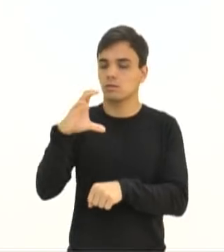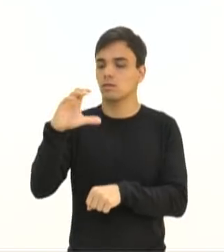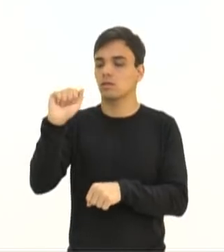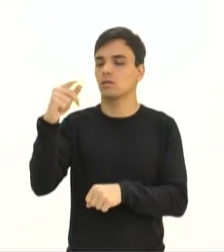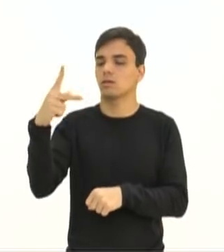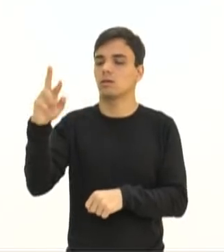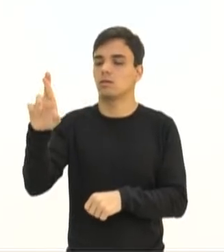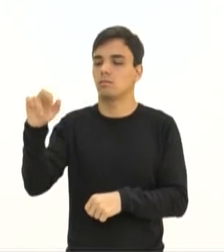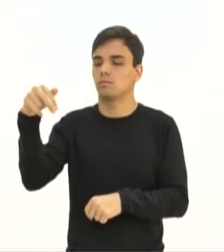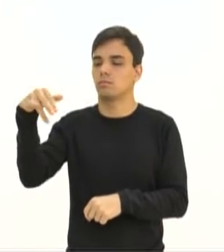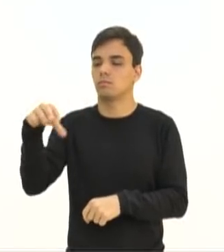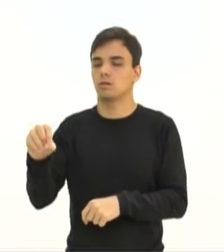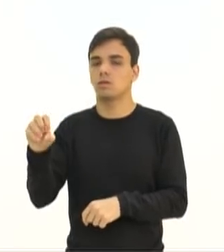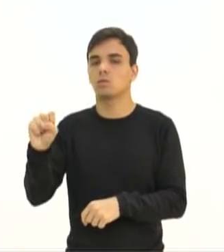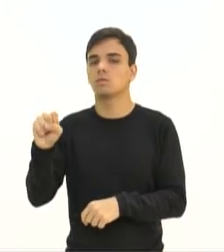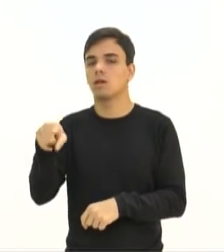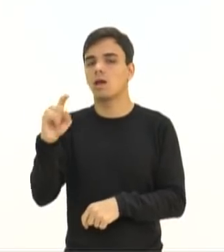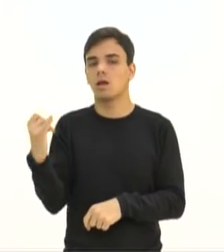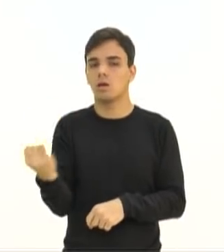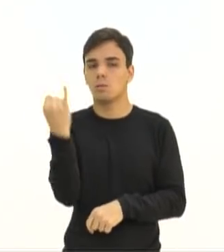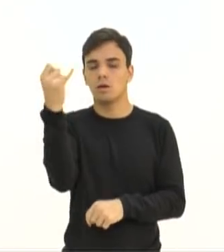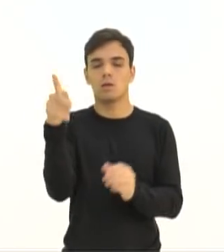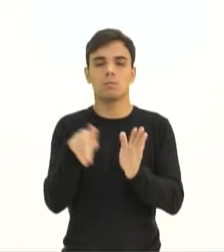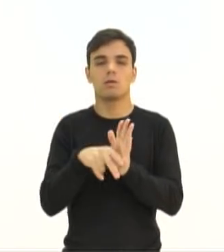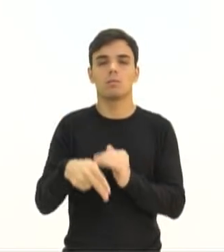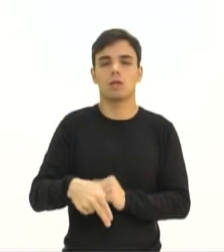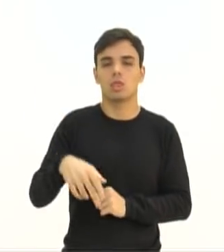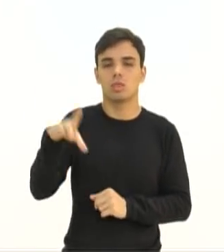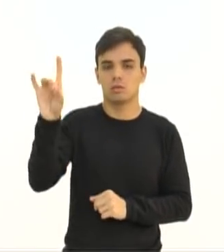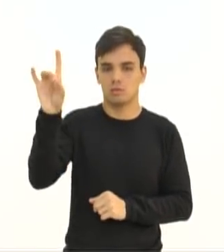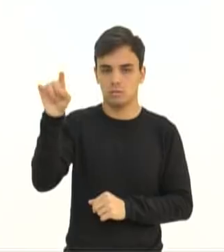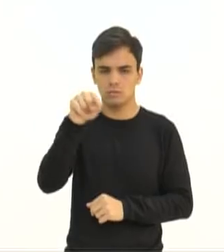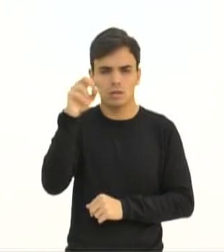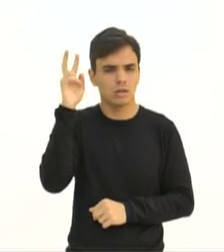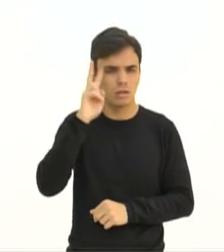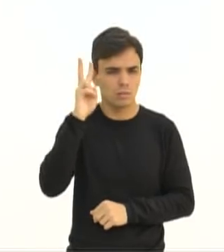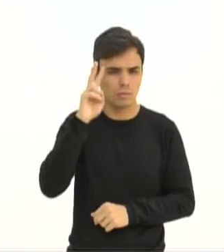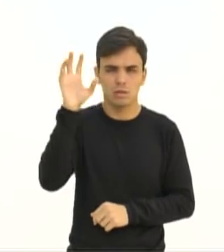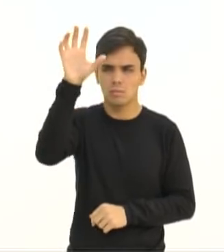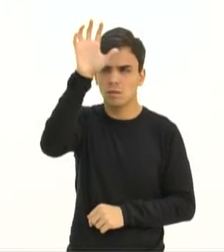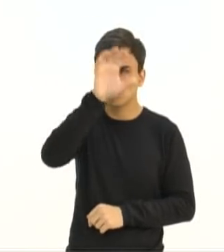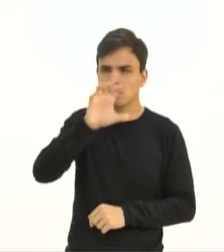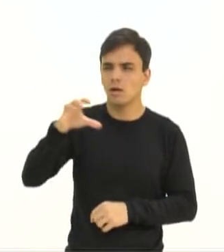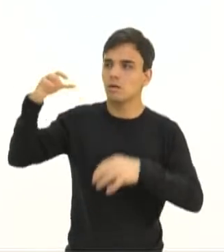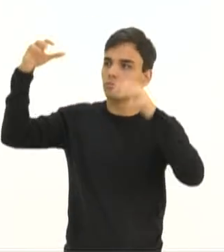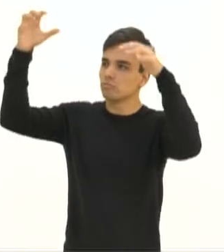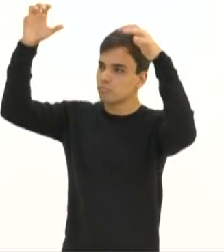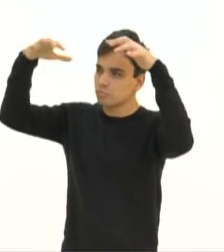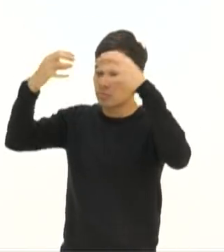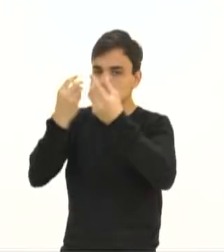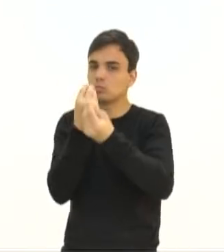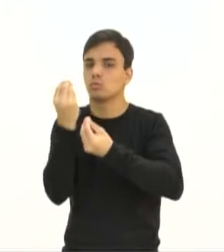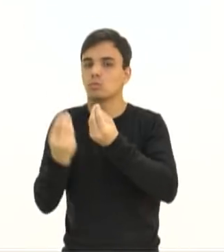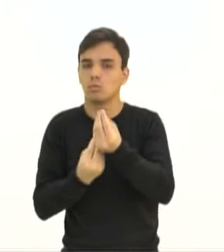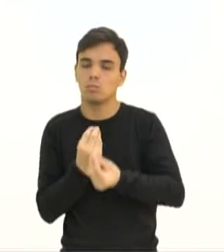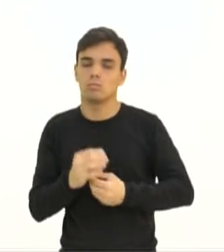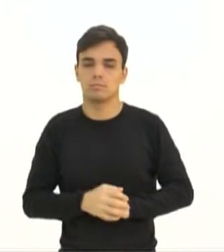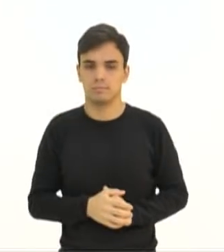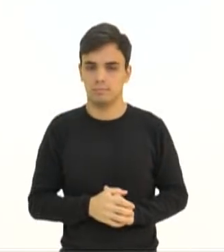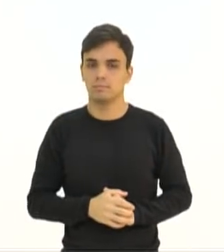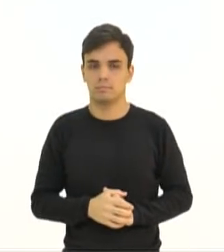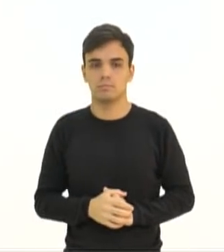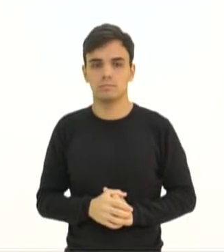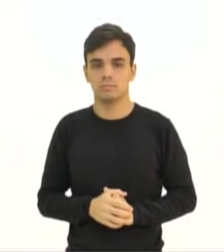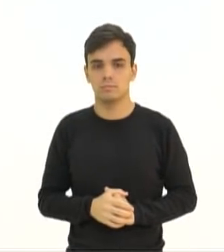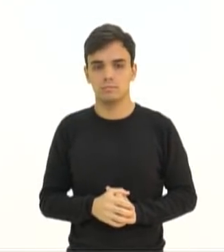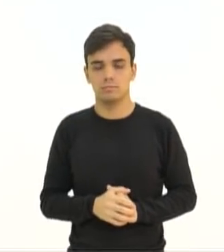região nordeste. Lembram lá da adaptação às condições climáticas, às condições naturais da região? Então, os caprinos